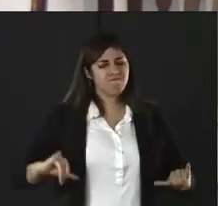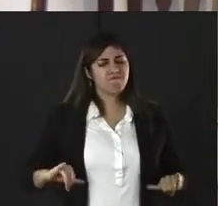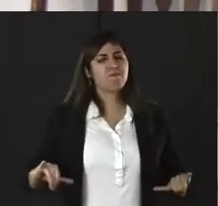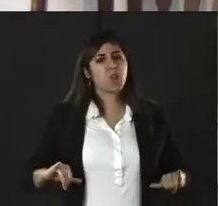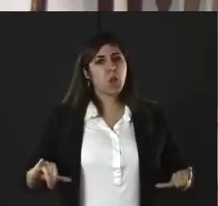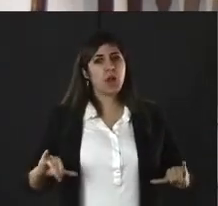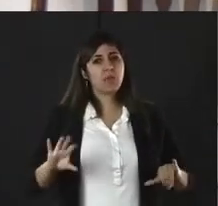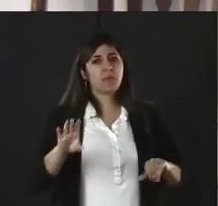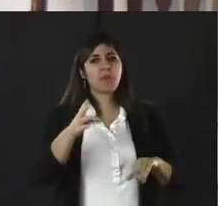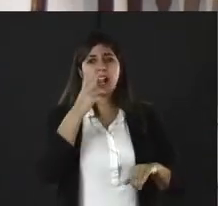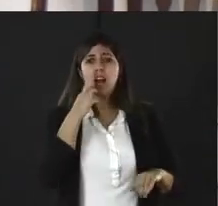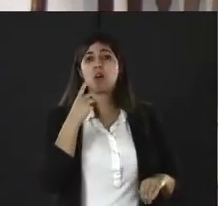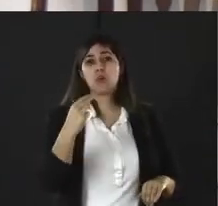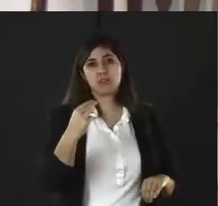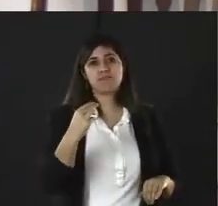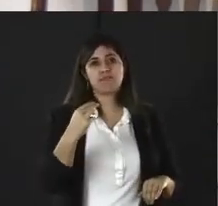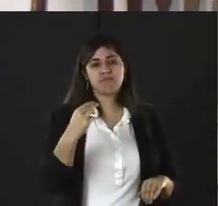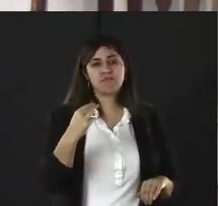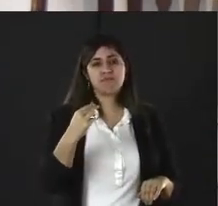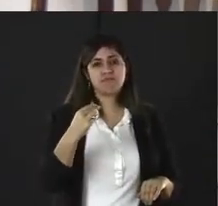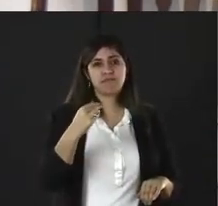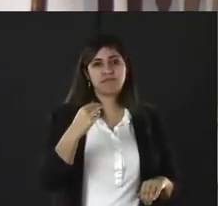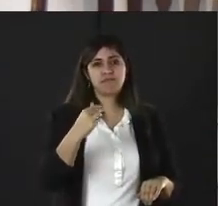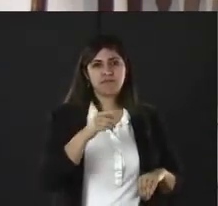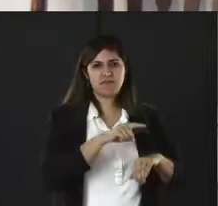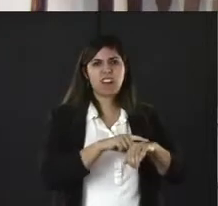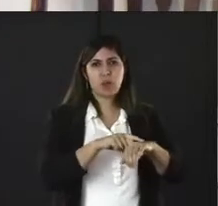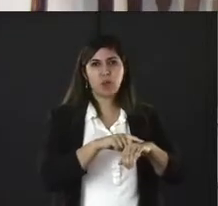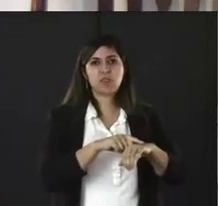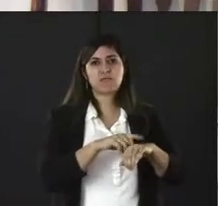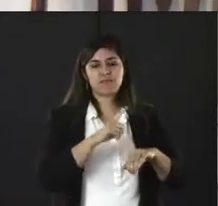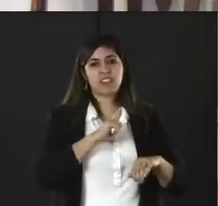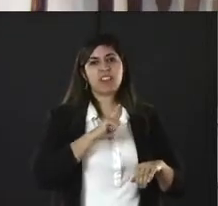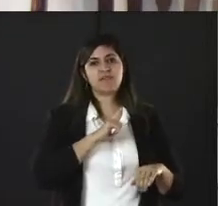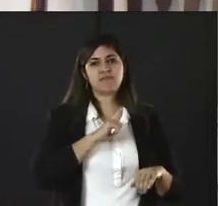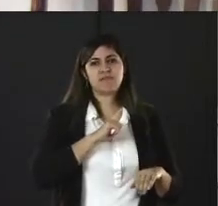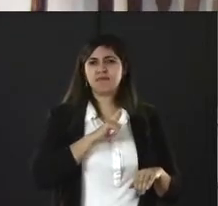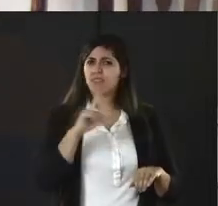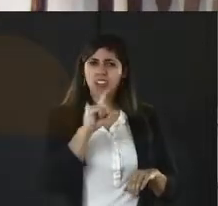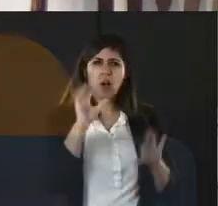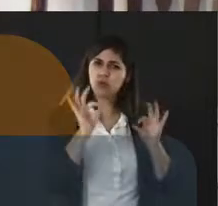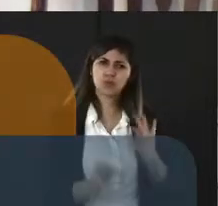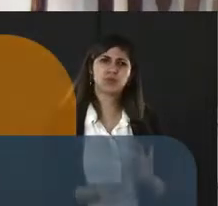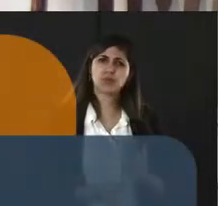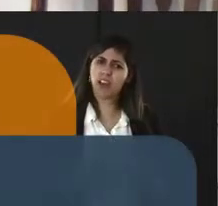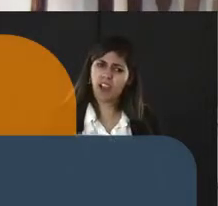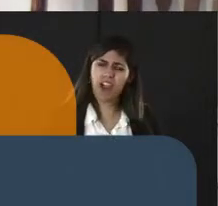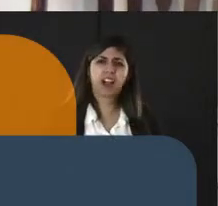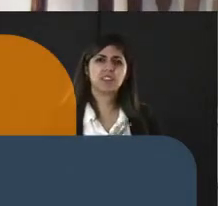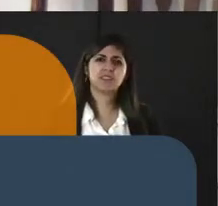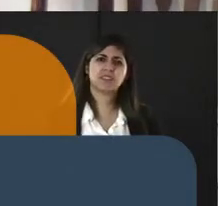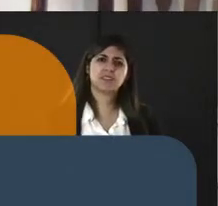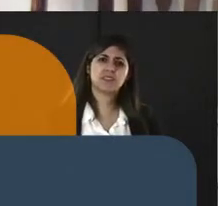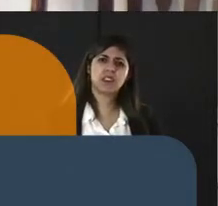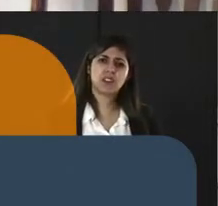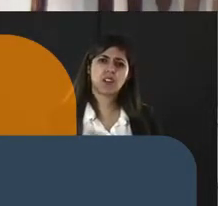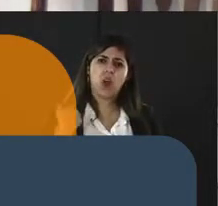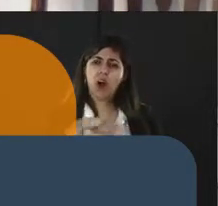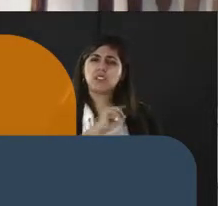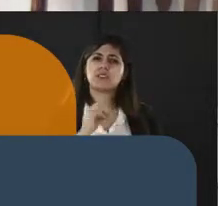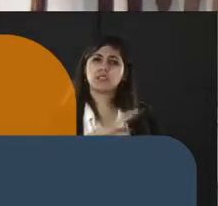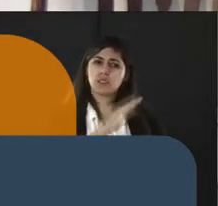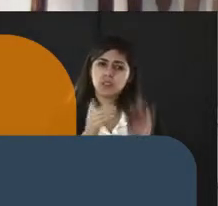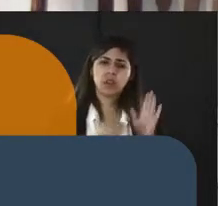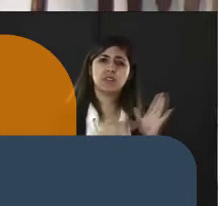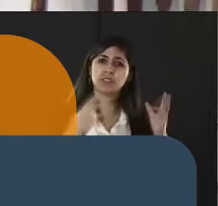pela cor que tem é um justo não faz sentido com a humanidade no entanto